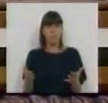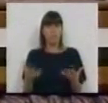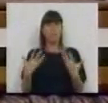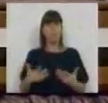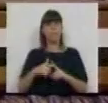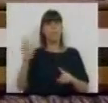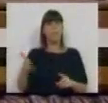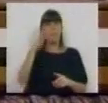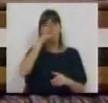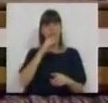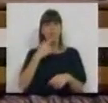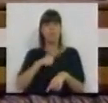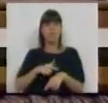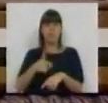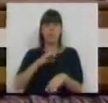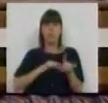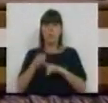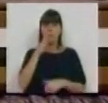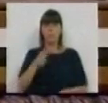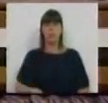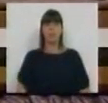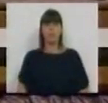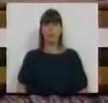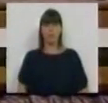O então Primeiro-Ministro Cavaco Silva...